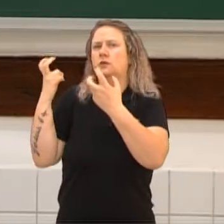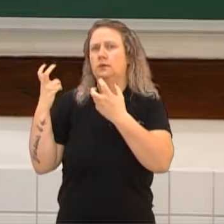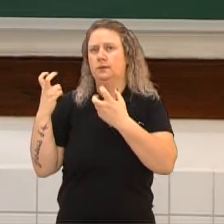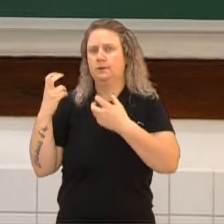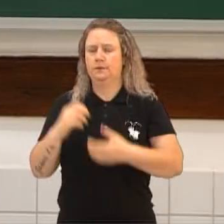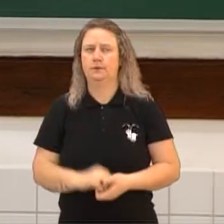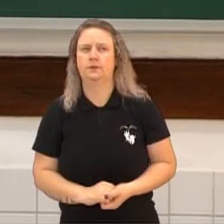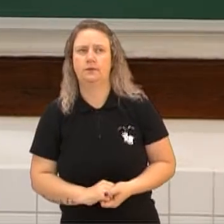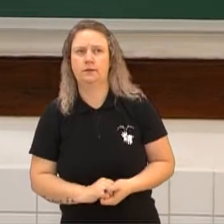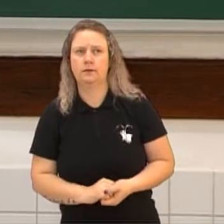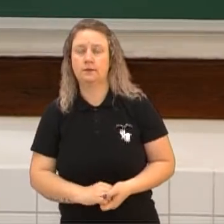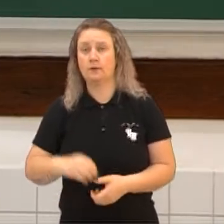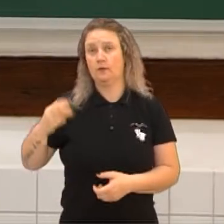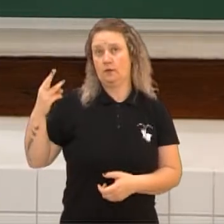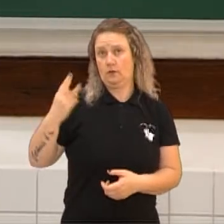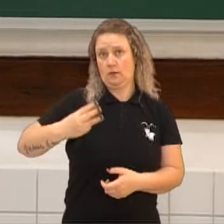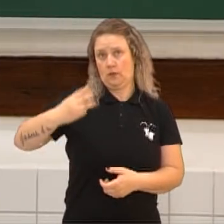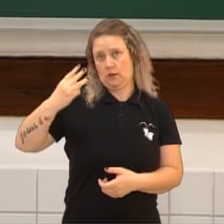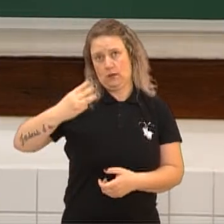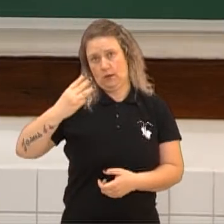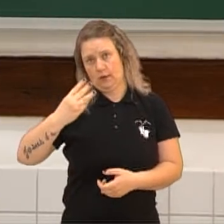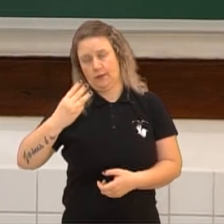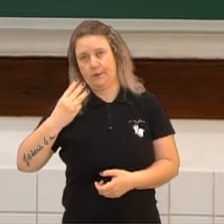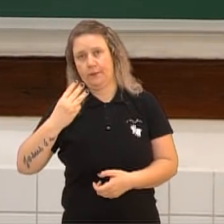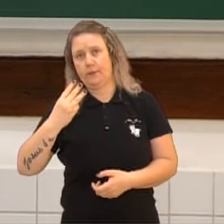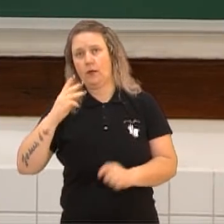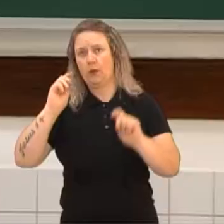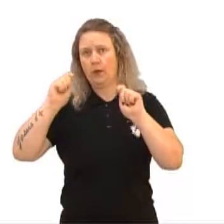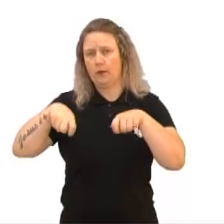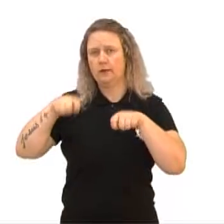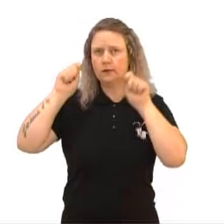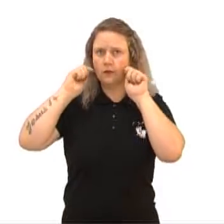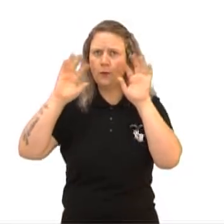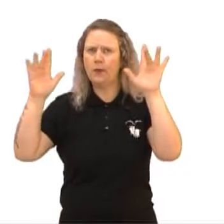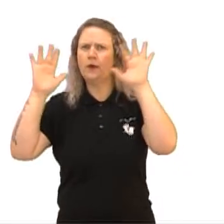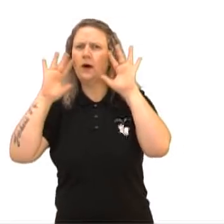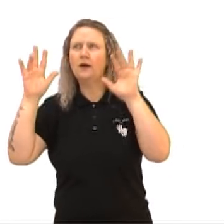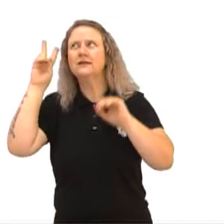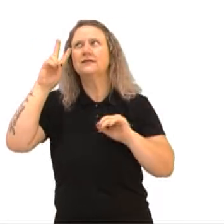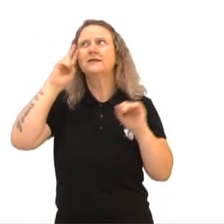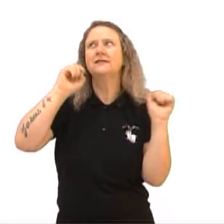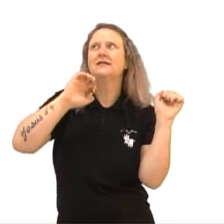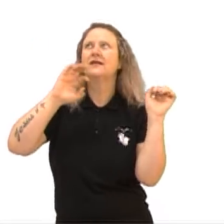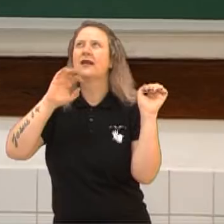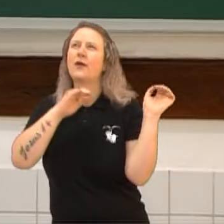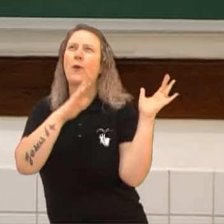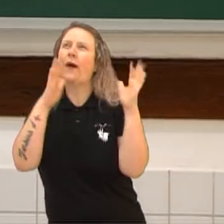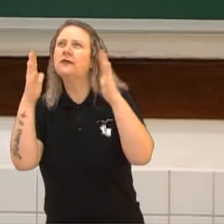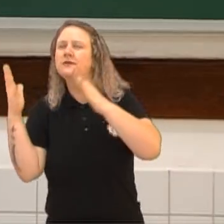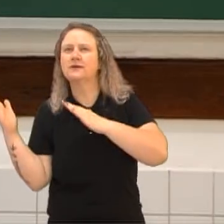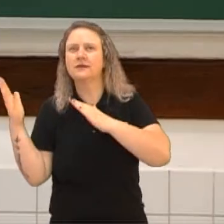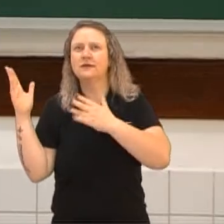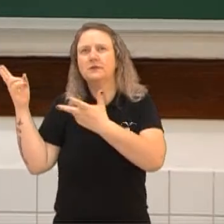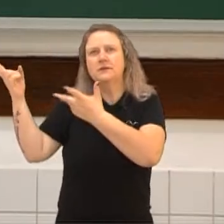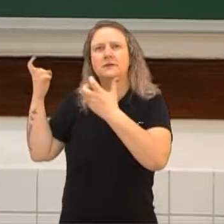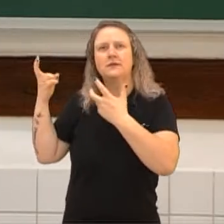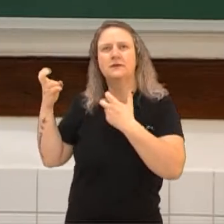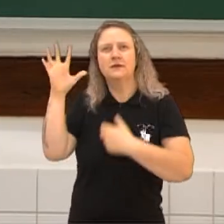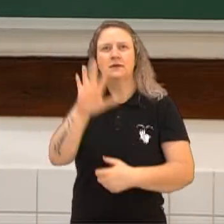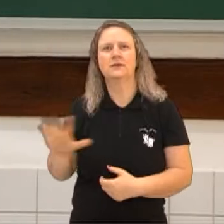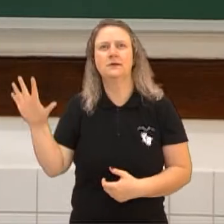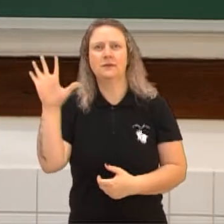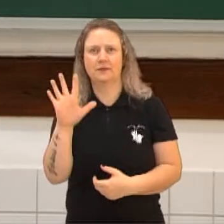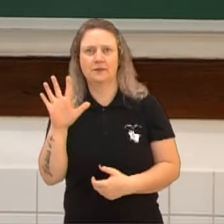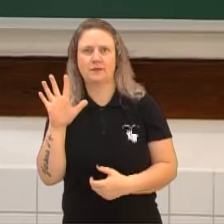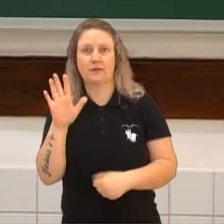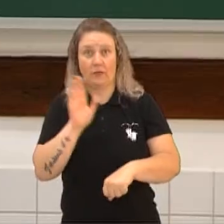imagem? Questão número 3. Podemos imaginar histórias ao olhar para essa imagem? Então, vou